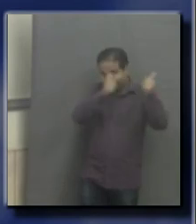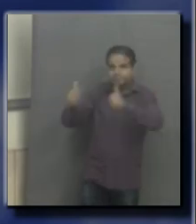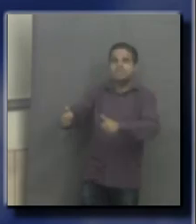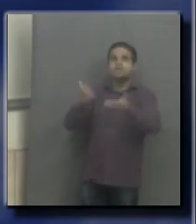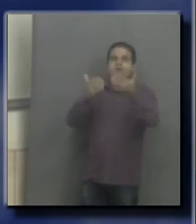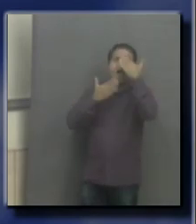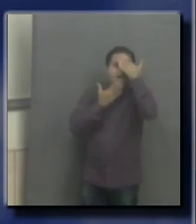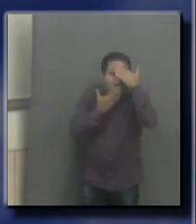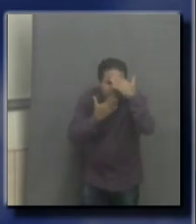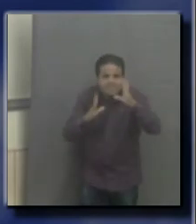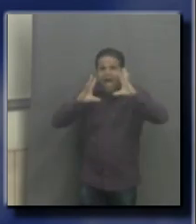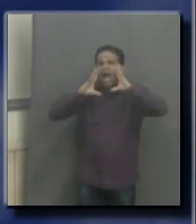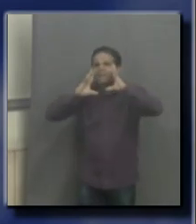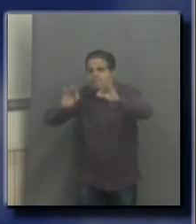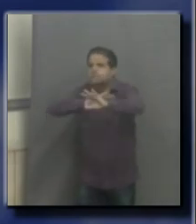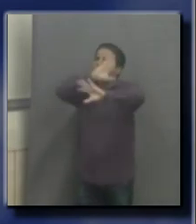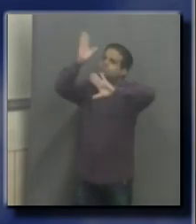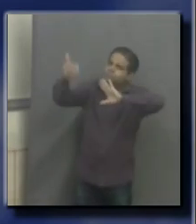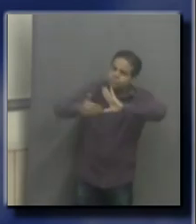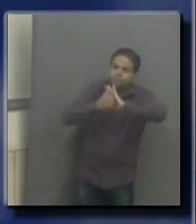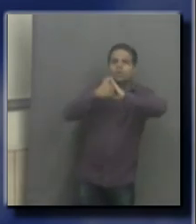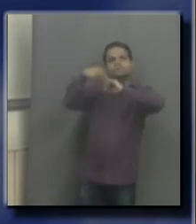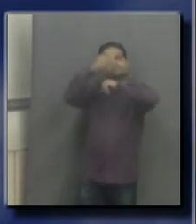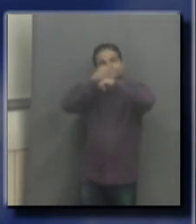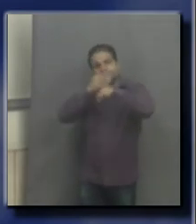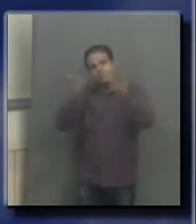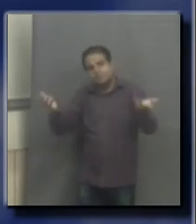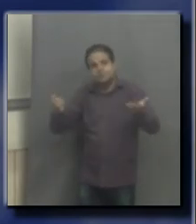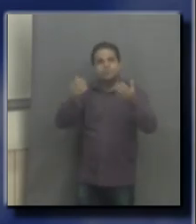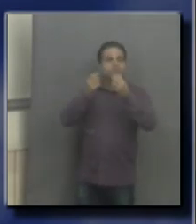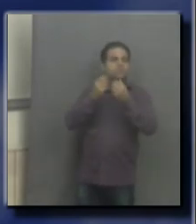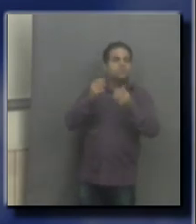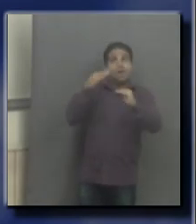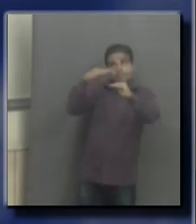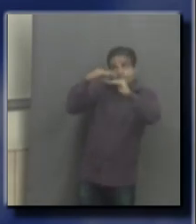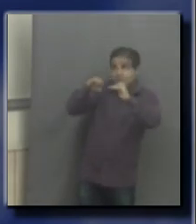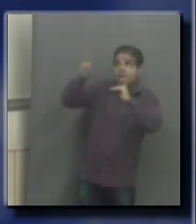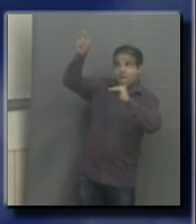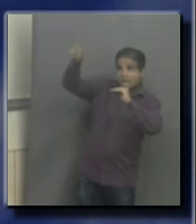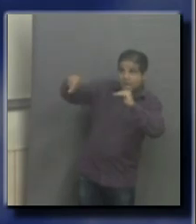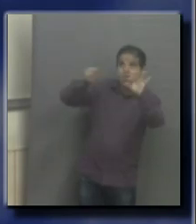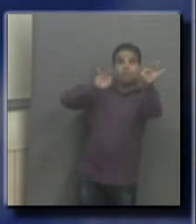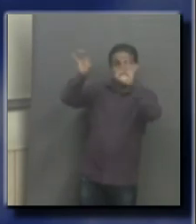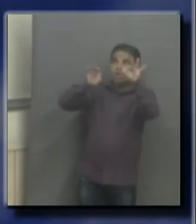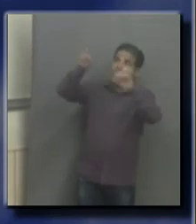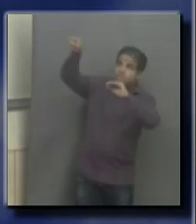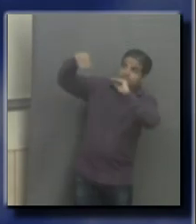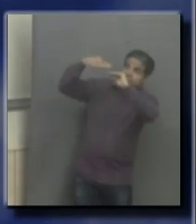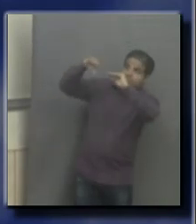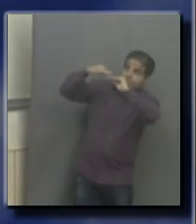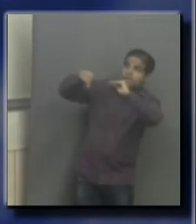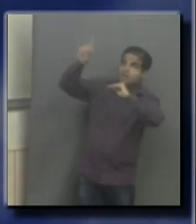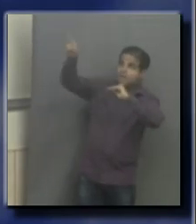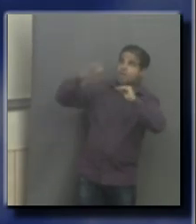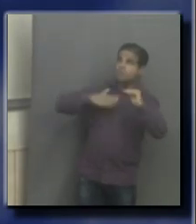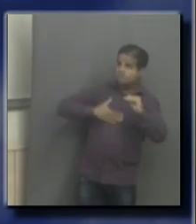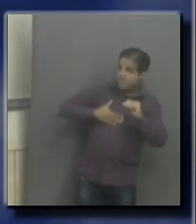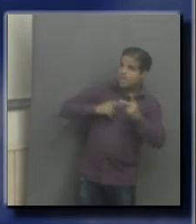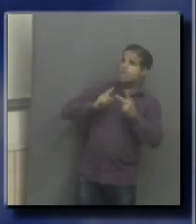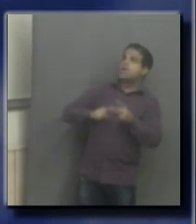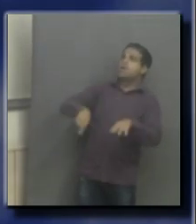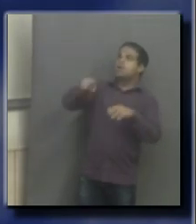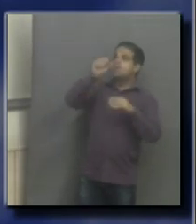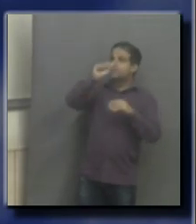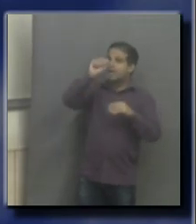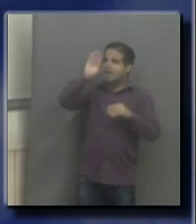agradecer muitíssimo a atenção de vocês. Estou deixando o e-mail do projeto DCN, o e-mail da BEP e o meu e-mail pessoal, que